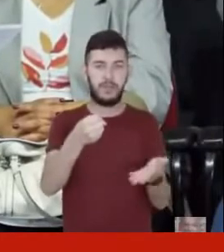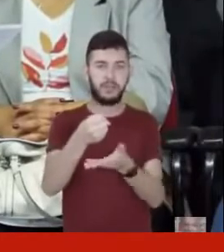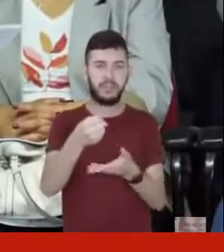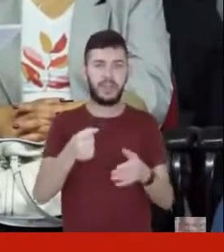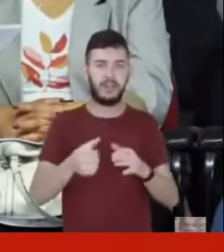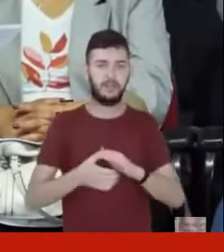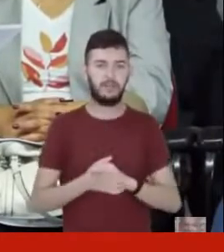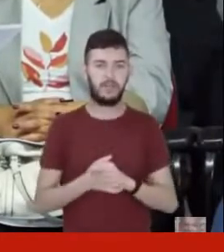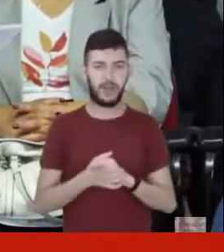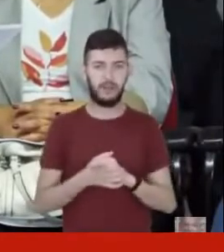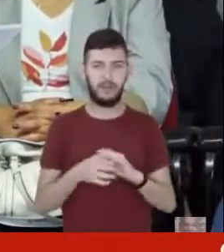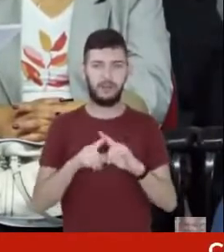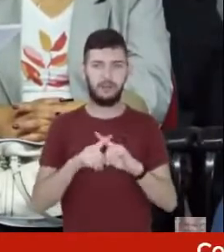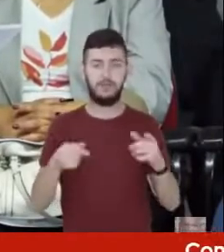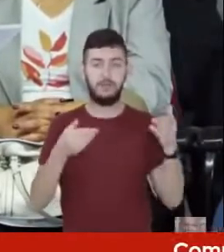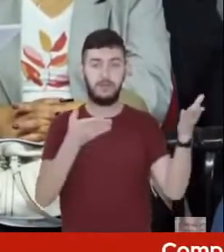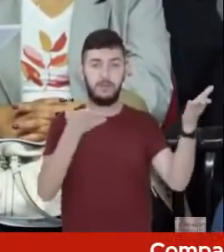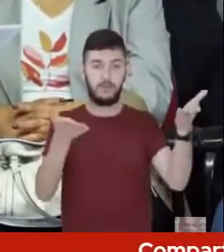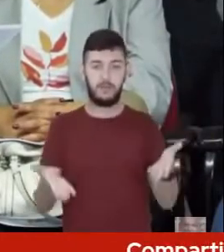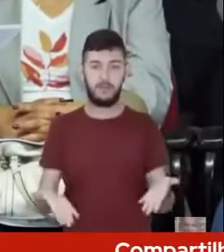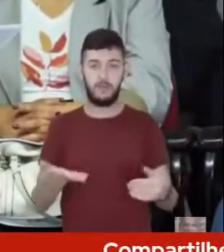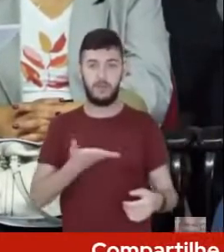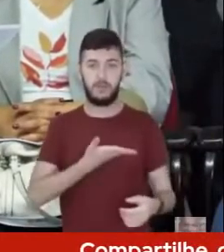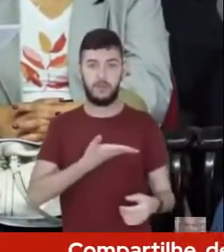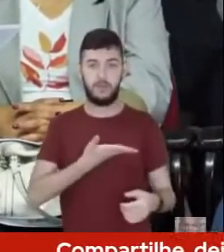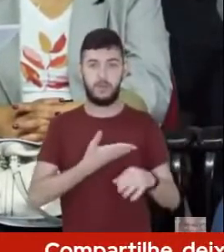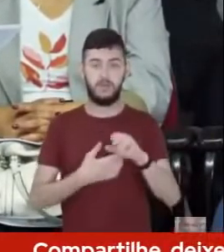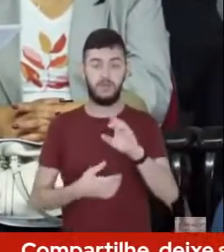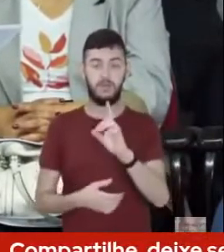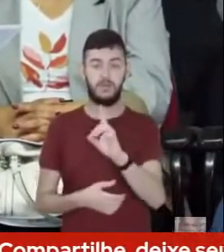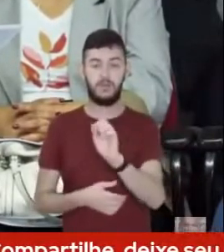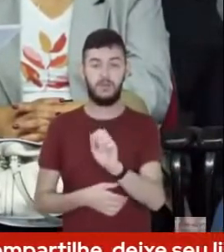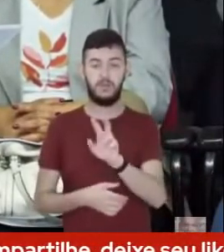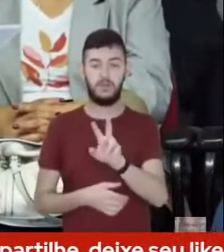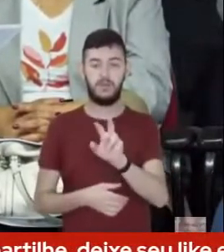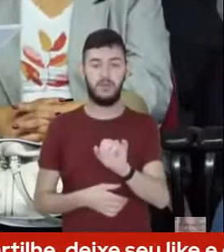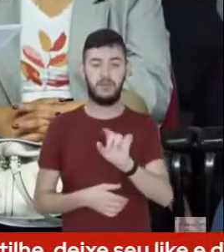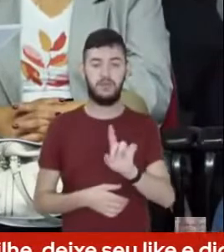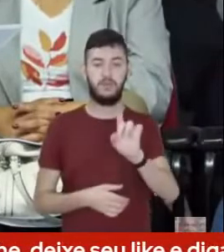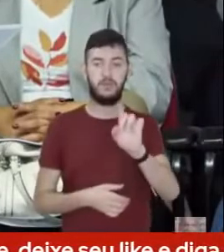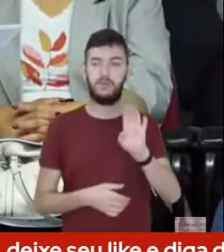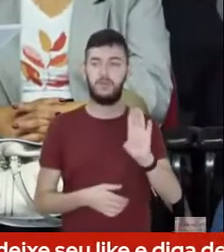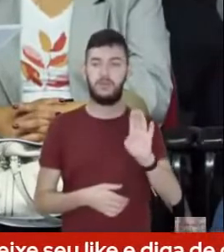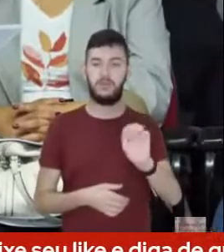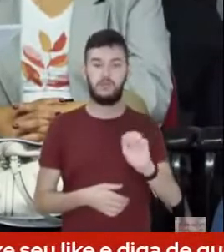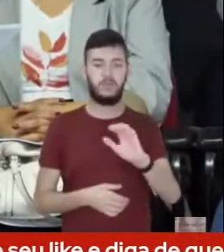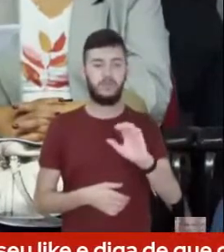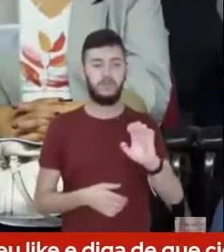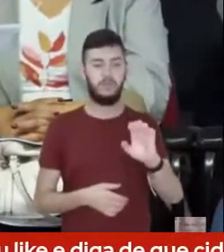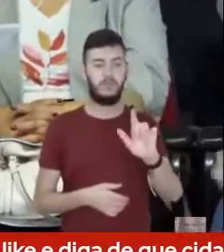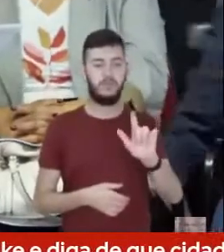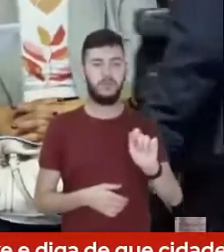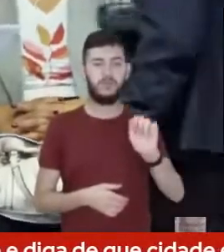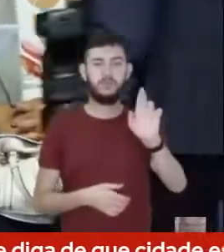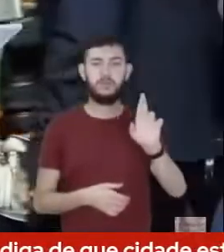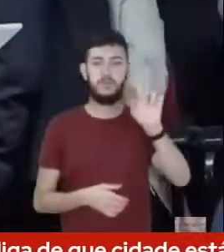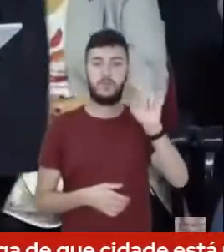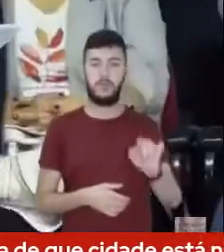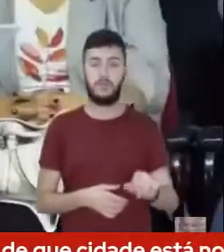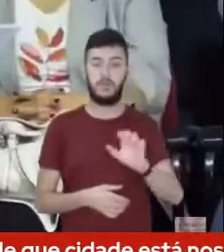companheiro David Bacelar. O companheiro David é o coordenador nacional da Federação Única dos Petroleiros, David